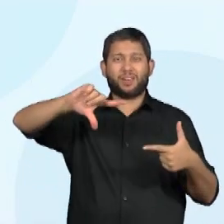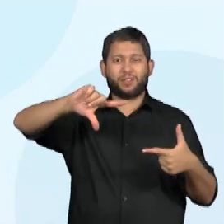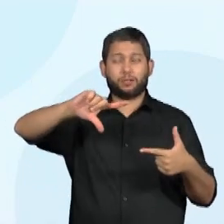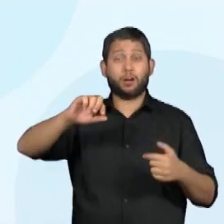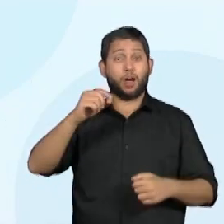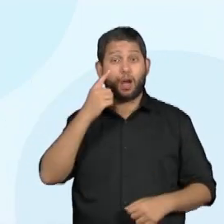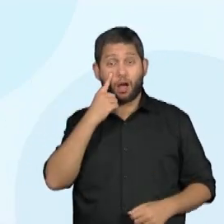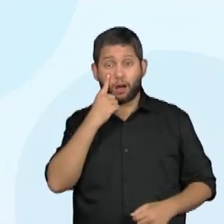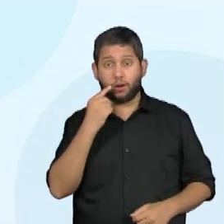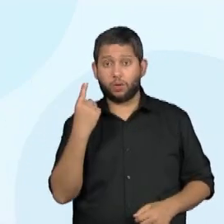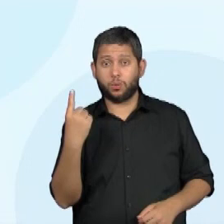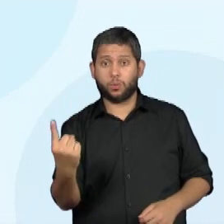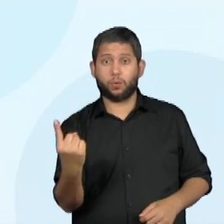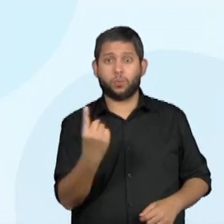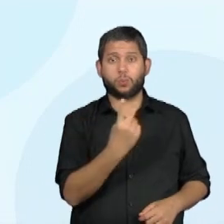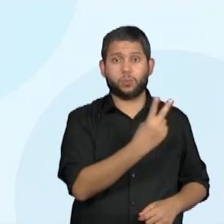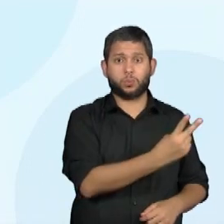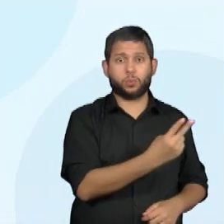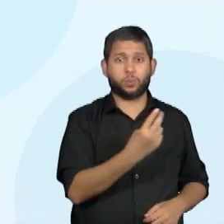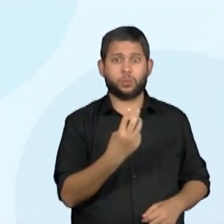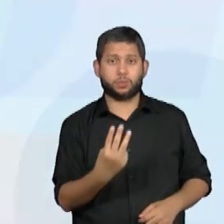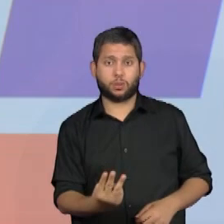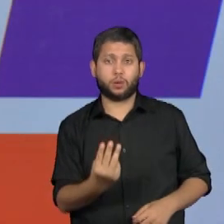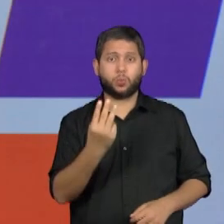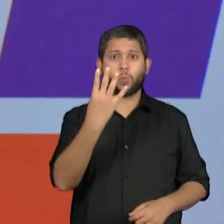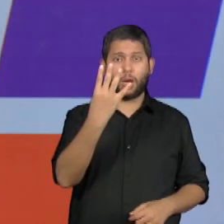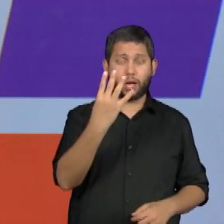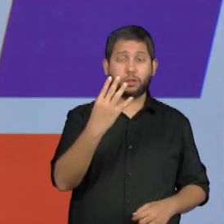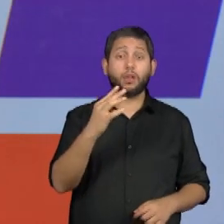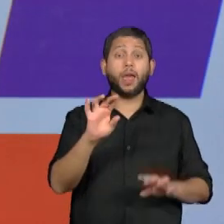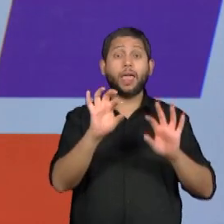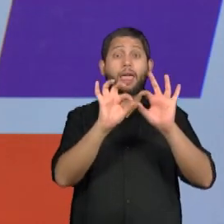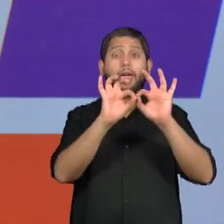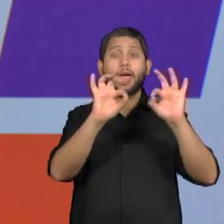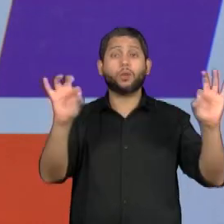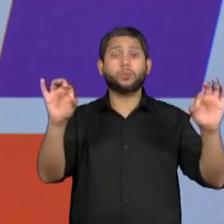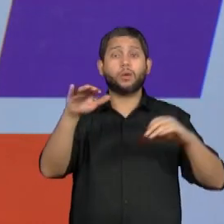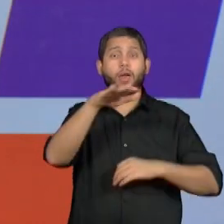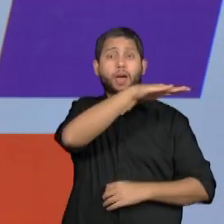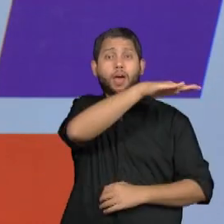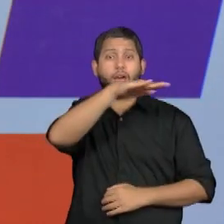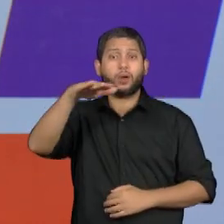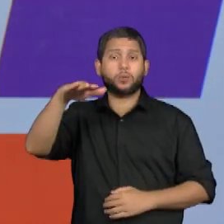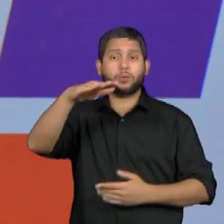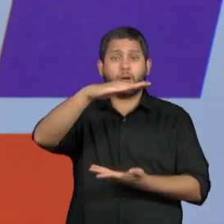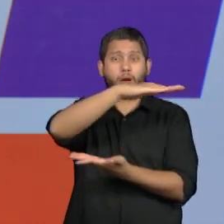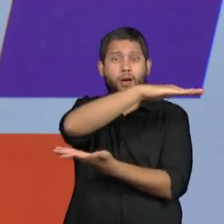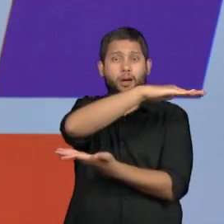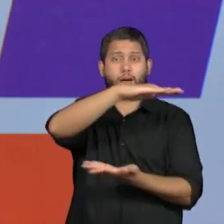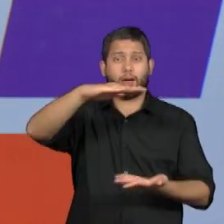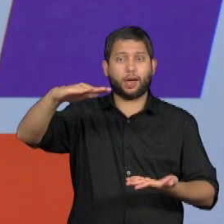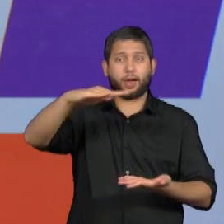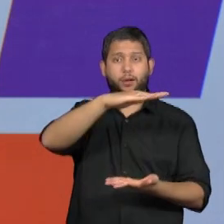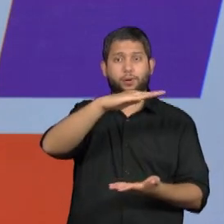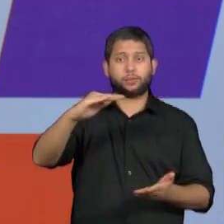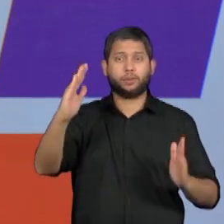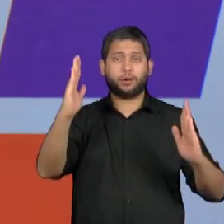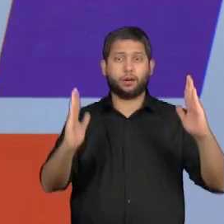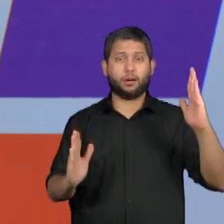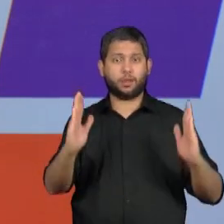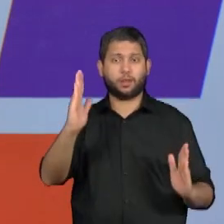os 4 lados retos, vamos falar assim. Então, a gente tem 2 lados, os